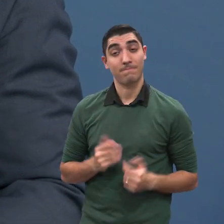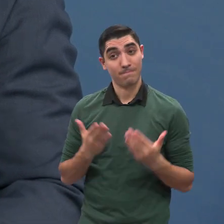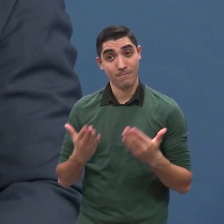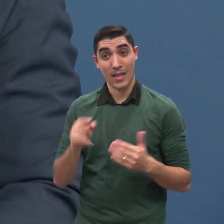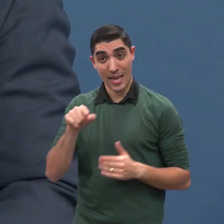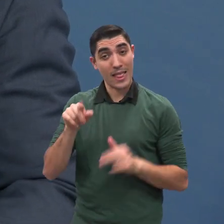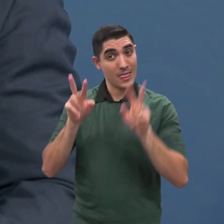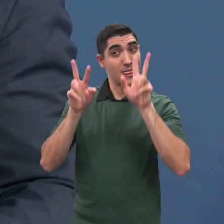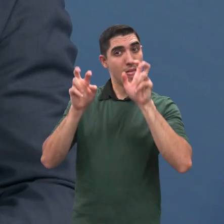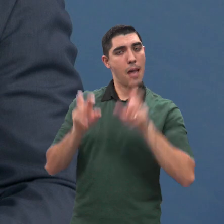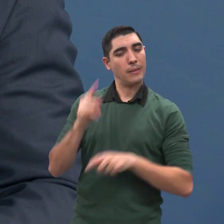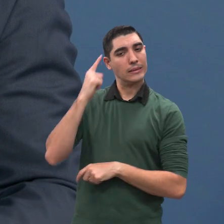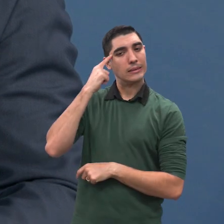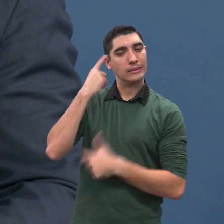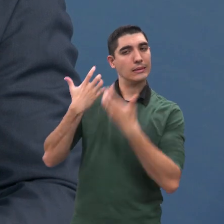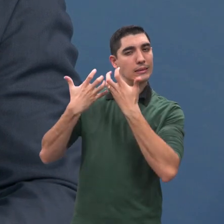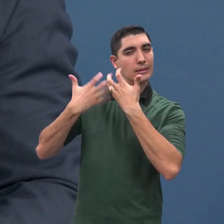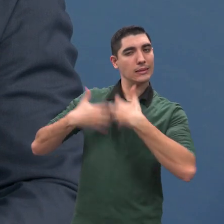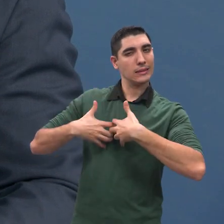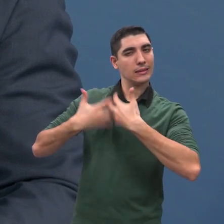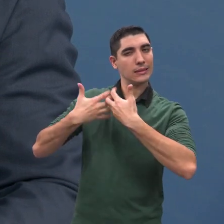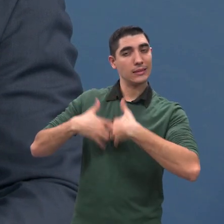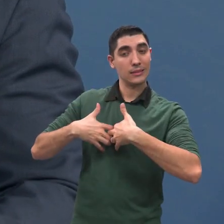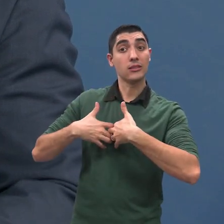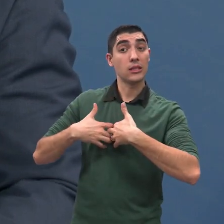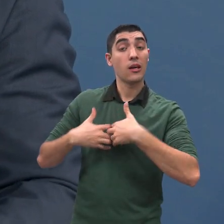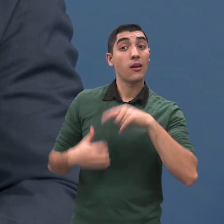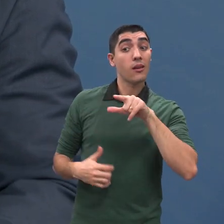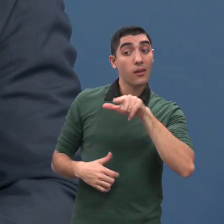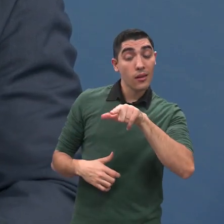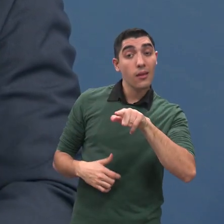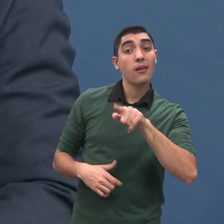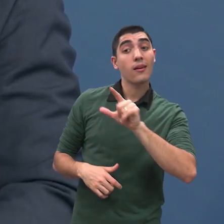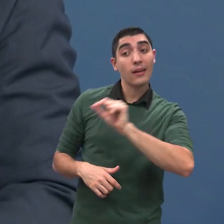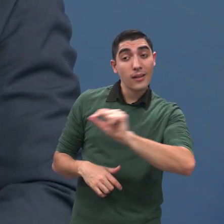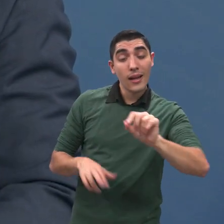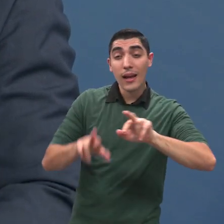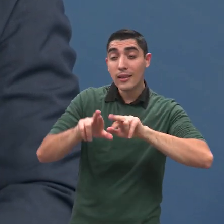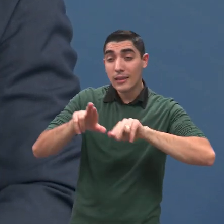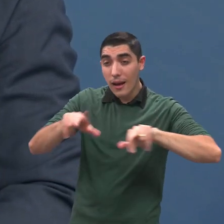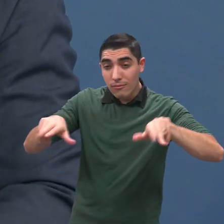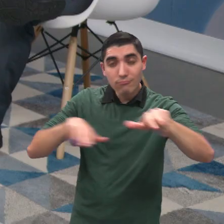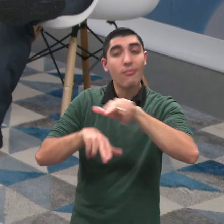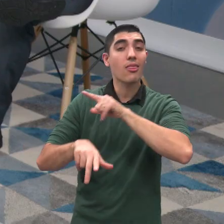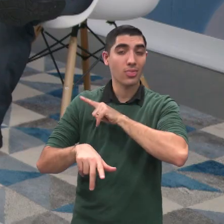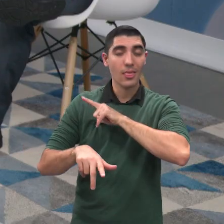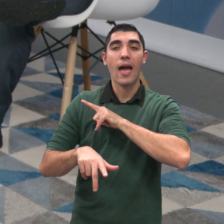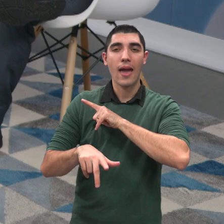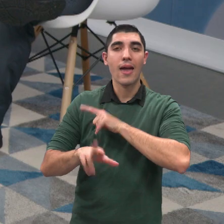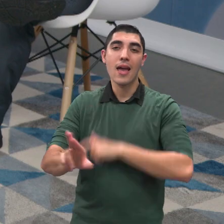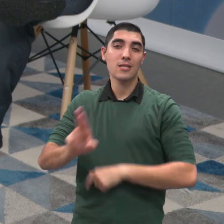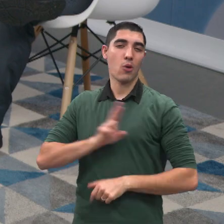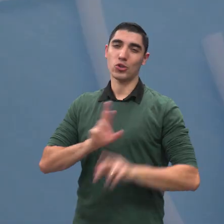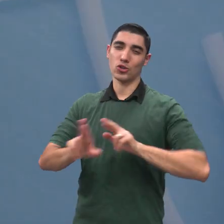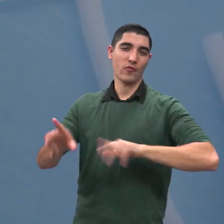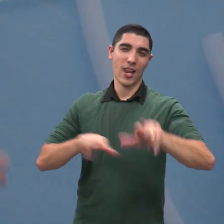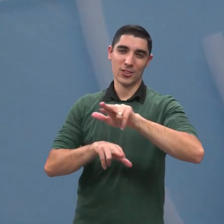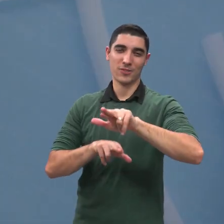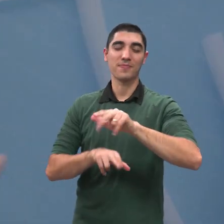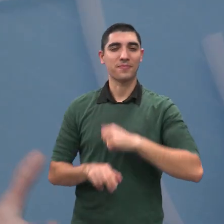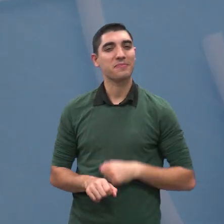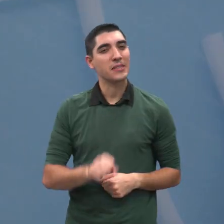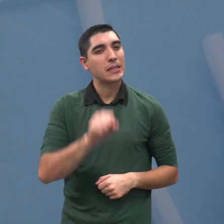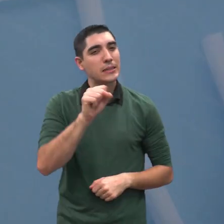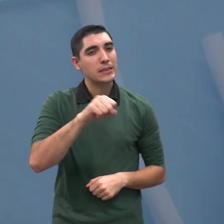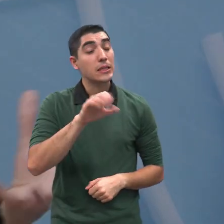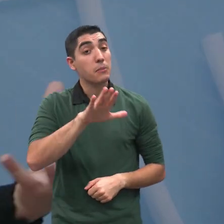são essas questões. E com certeza a gente tem resultados diferentes para cada situação. Sim. Antes da gente seguir aqui, mas é importante a